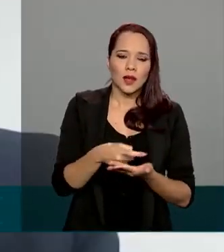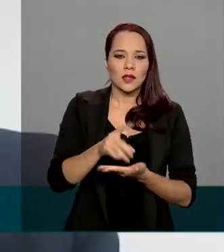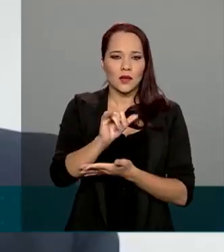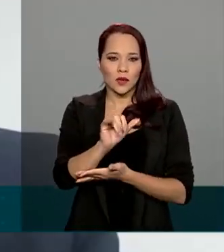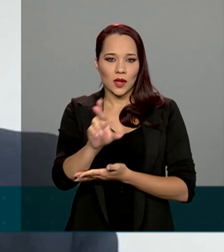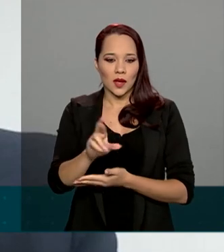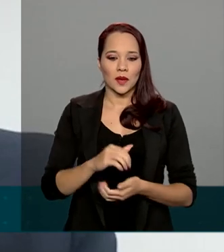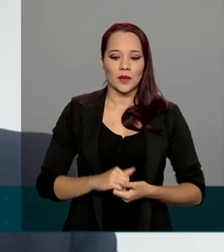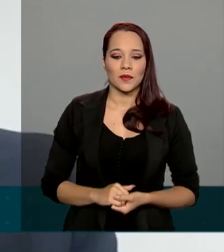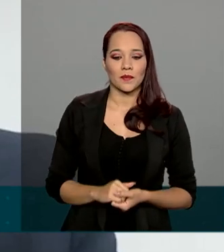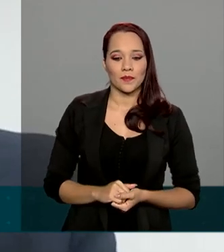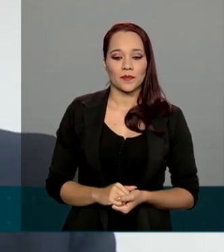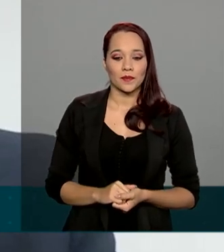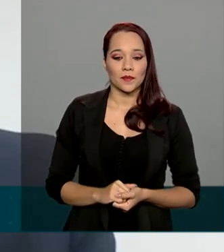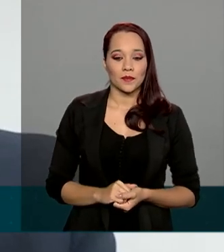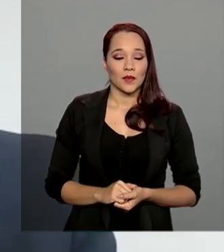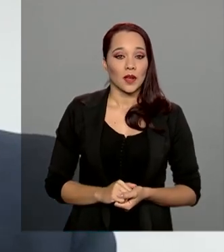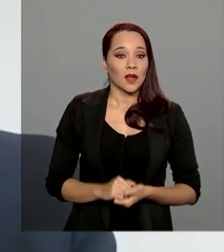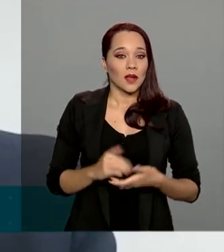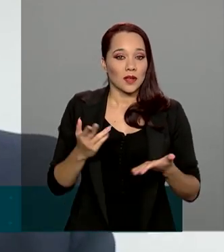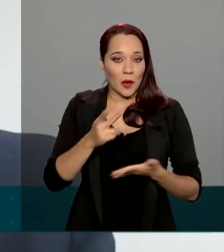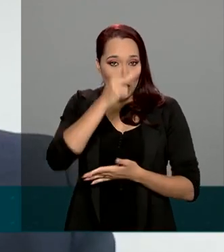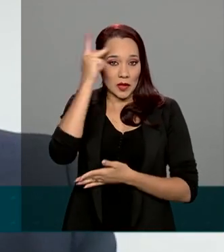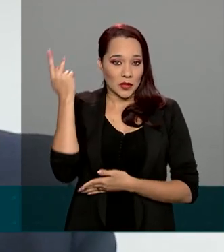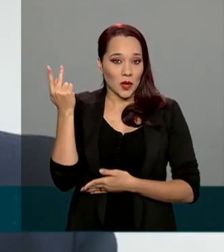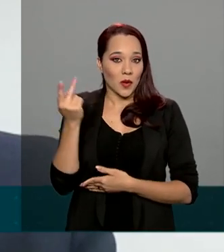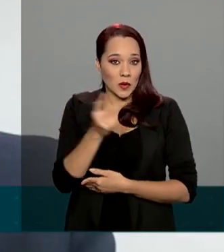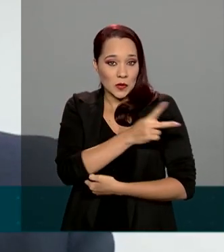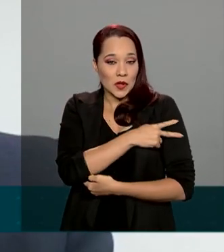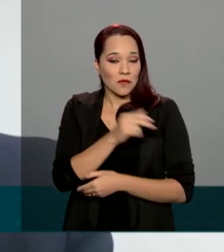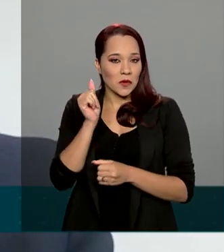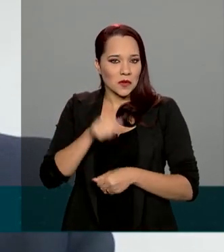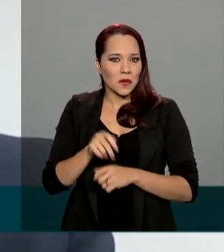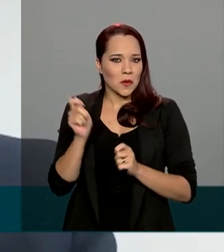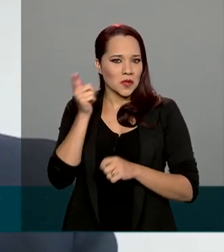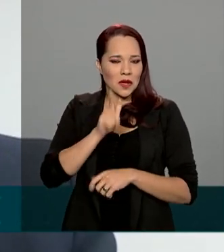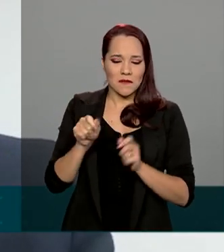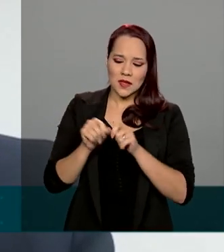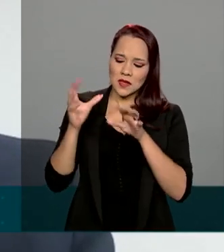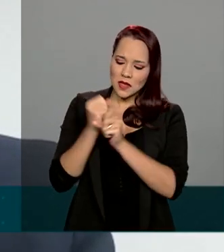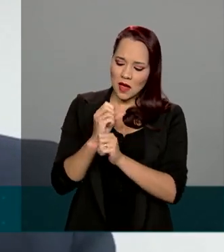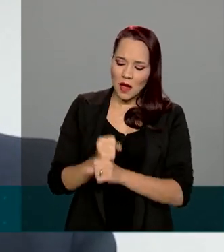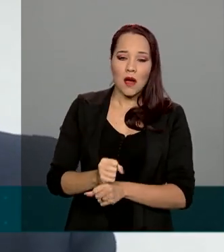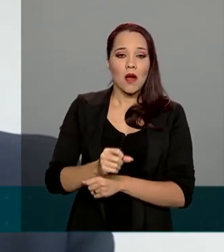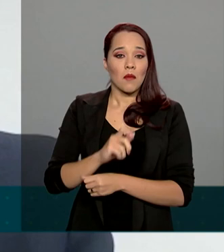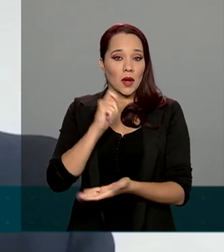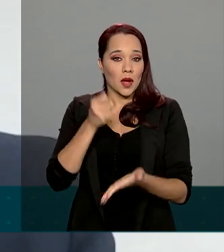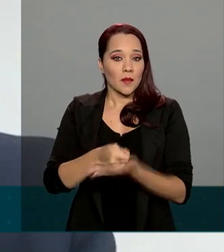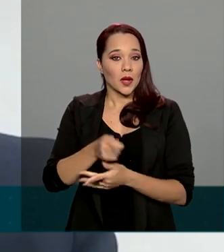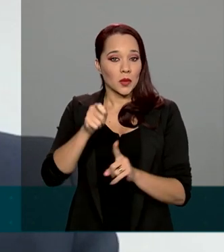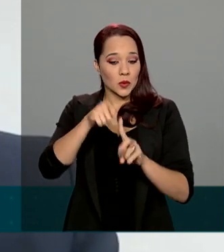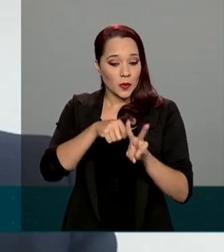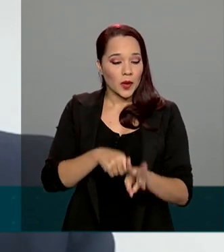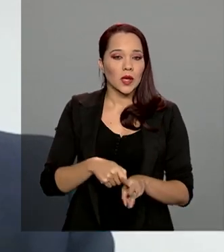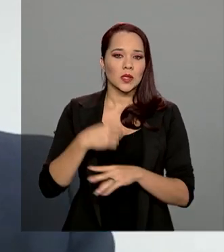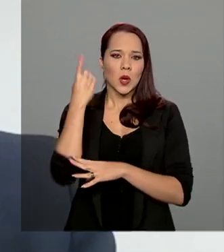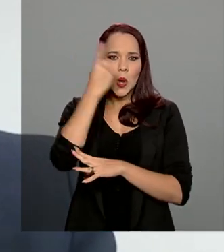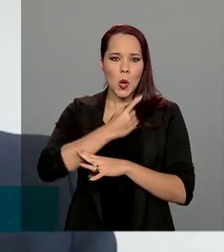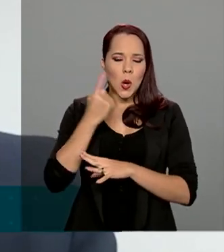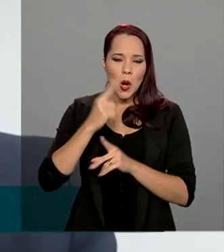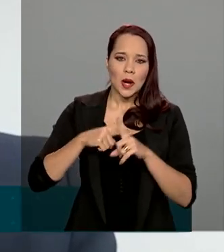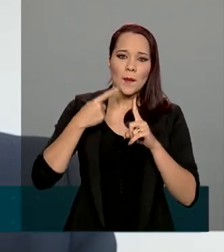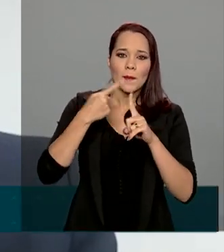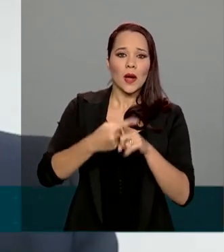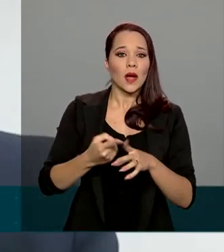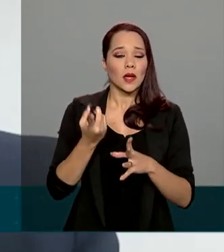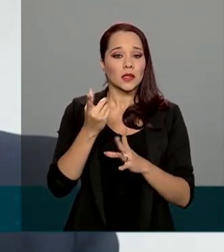Nela o empregador consegue, por exemplo, ter todos os cálculos da folha de pagamento do mês, incluindo horas extras, desconto, fechar